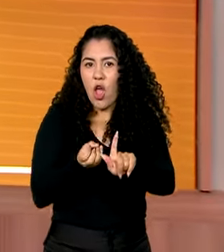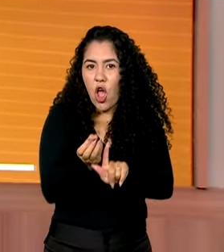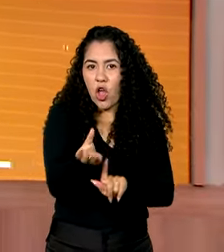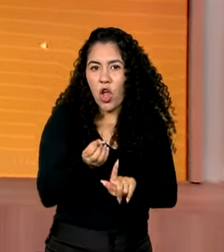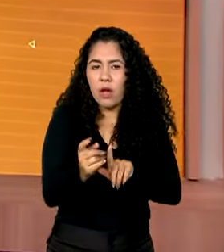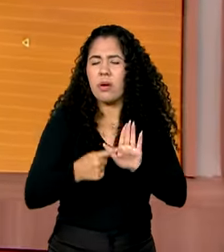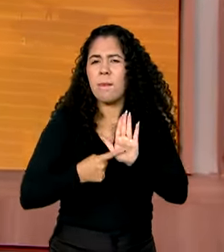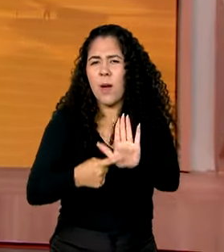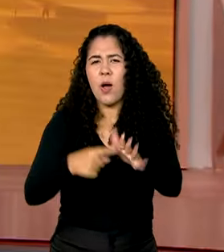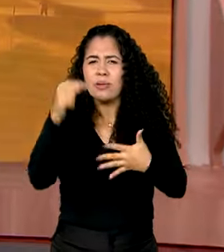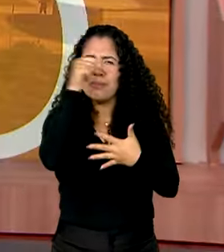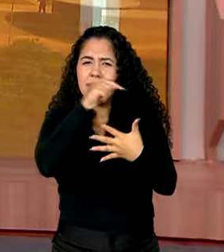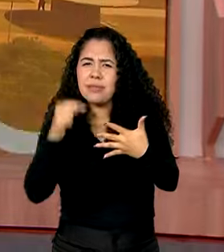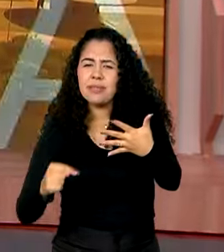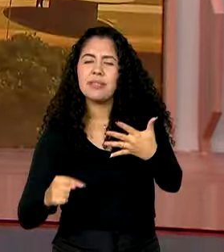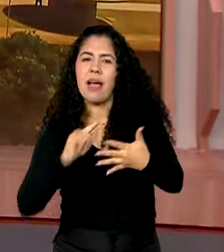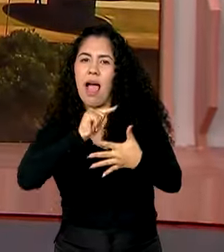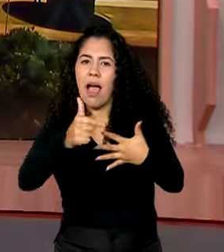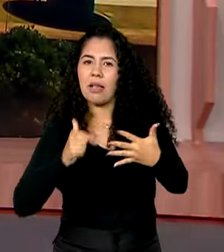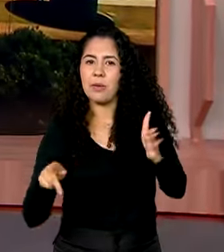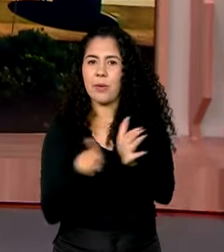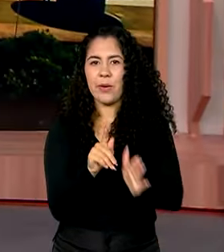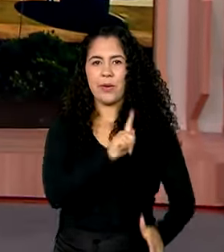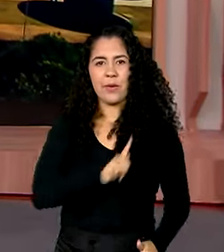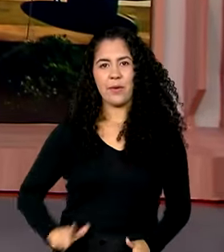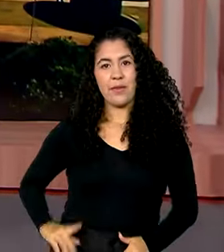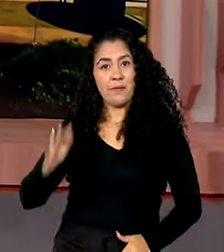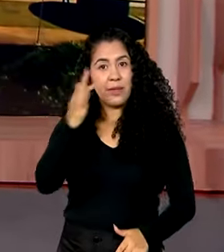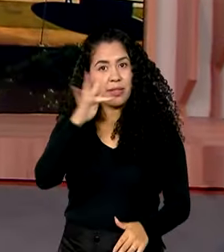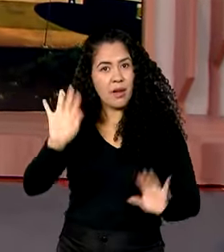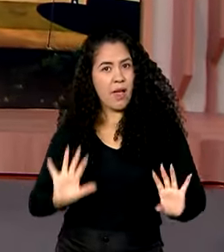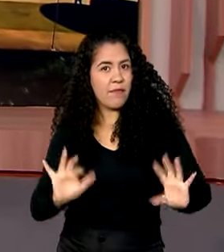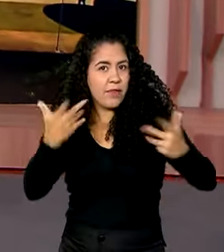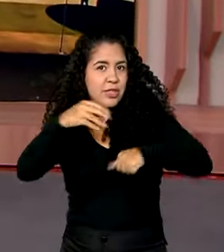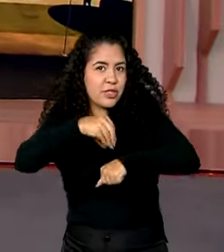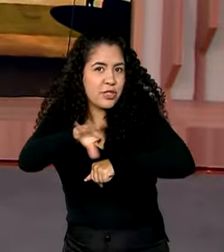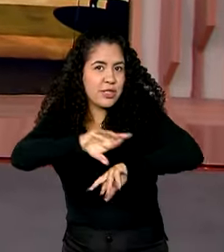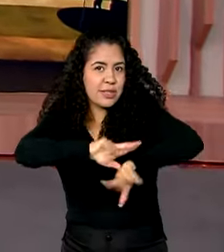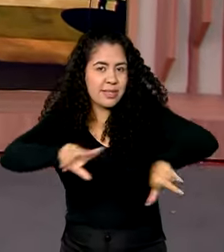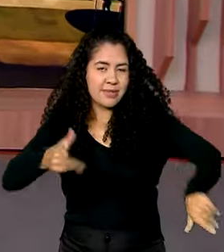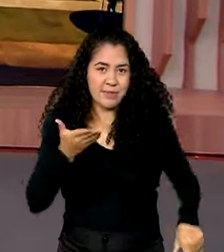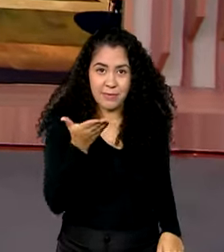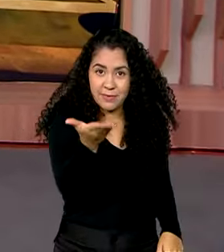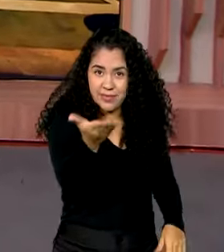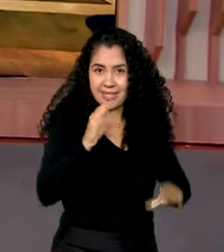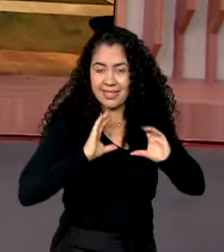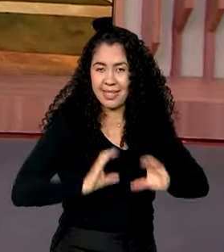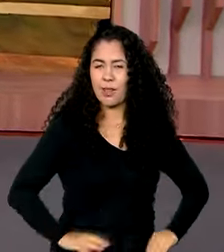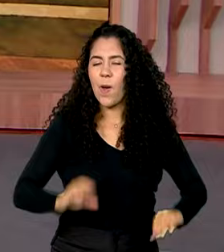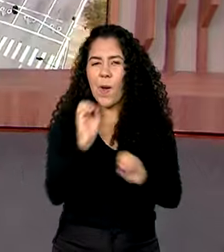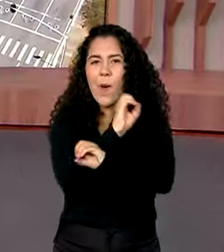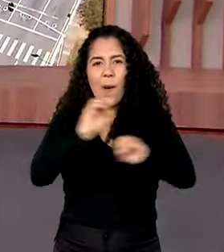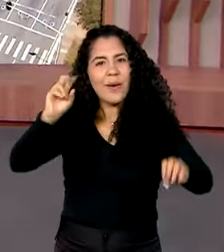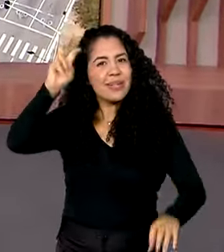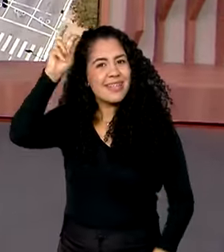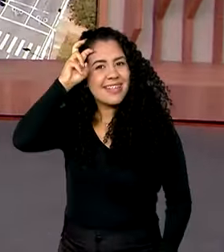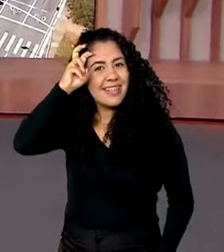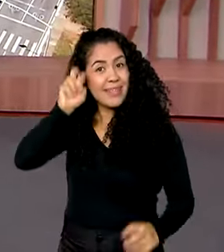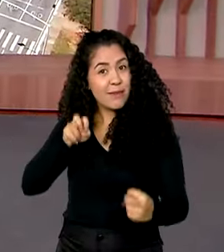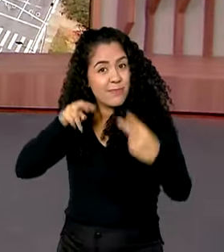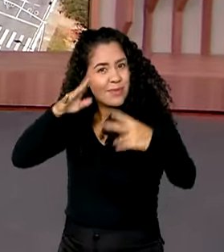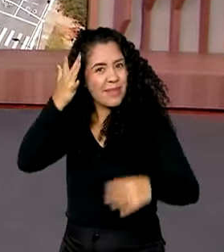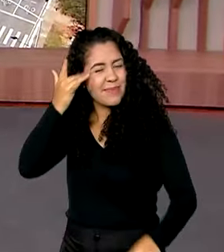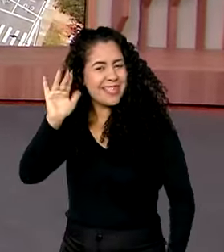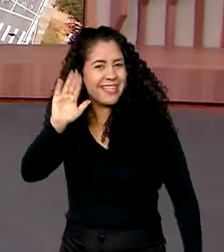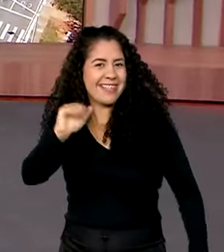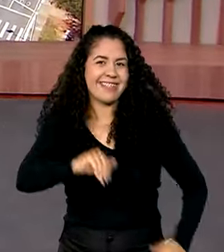mostrando todas as ações do governo federal com eventos ao vivo, dicas e serviços para você, cidadão. Uma ótima quinta-feira e até